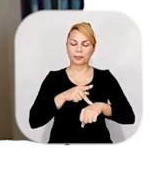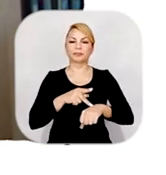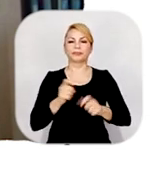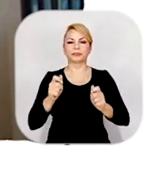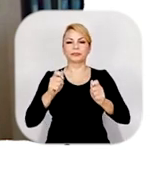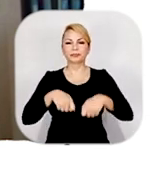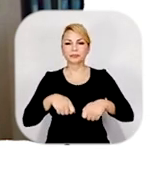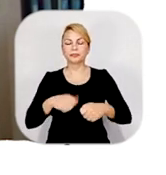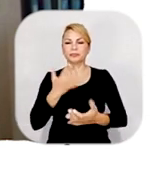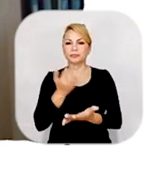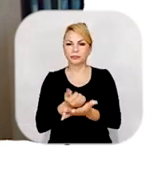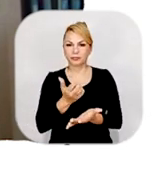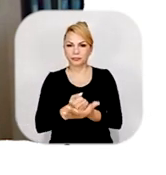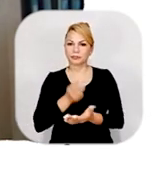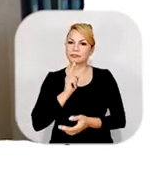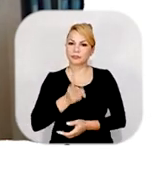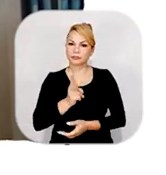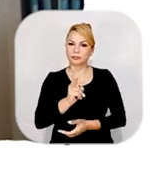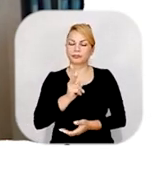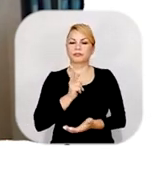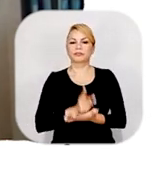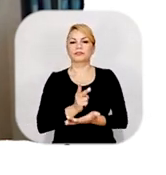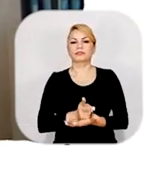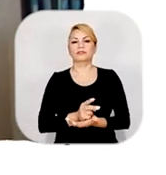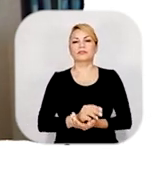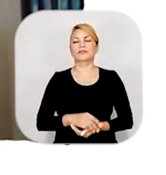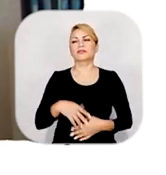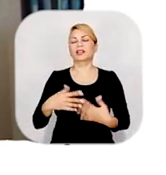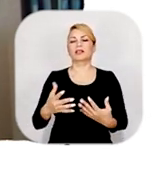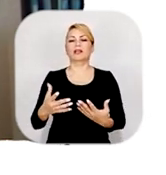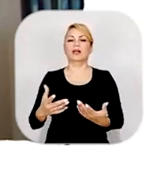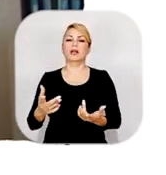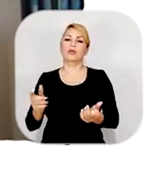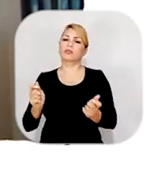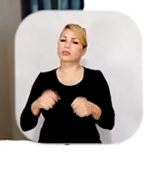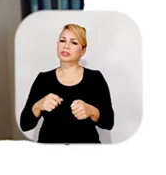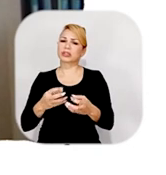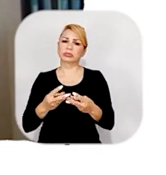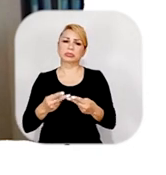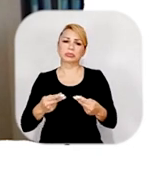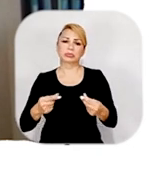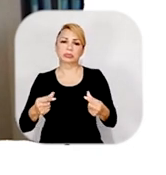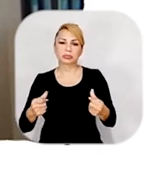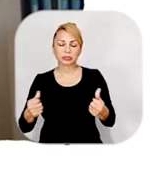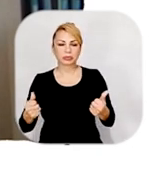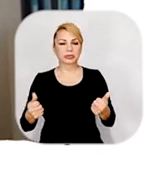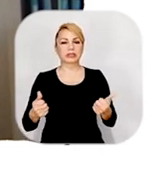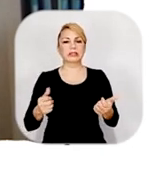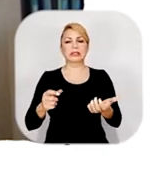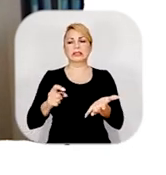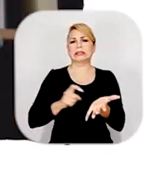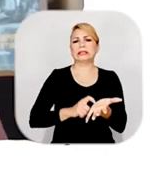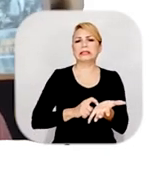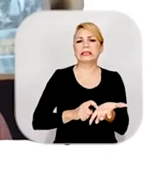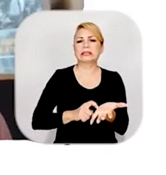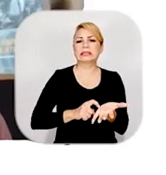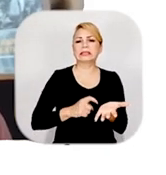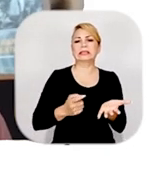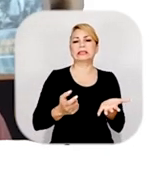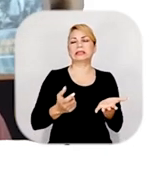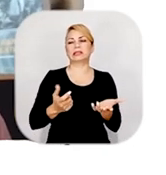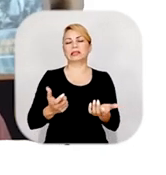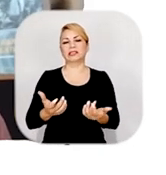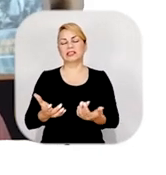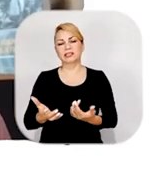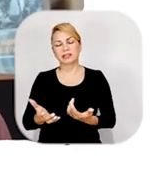gravação infinitamente. E isso mofava, estragava, arranhava, né? Então, essas gravações, a qualidade delas também, devido